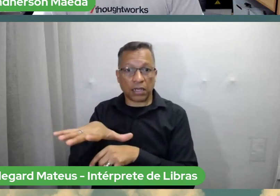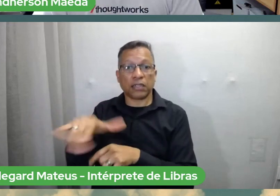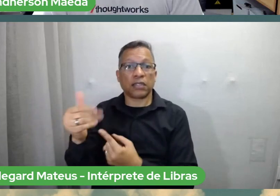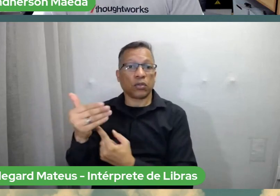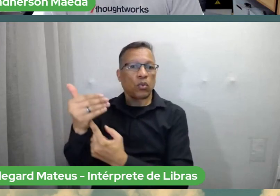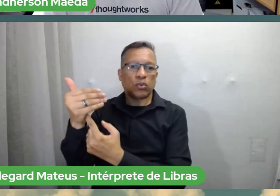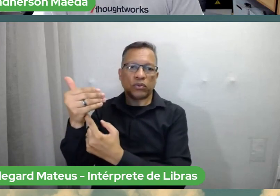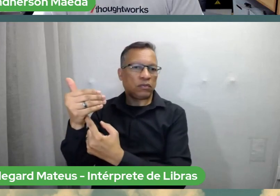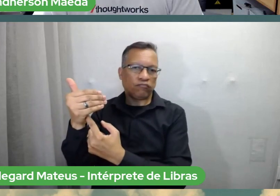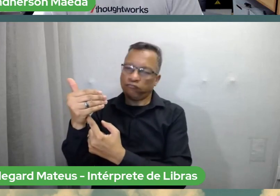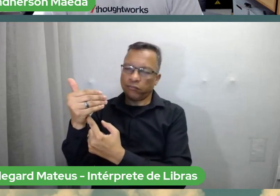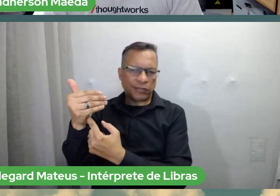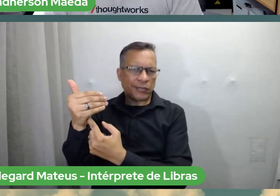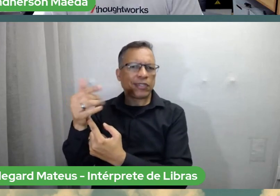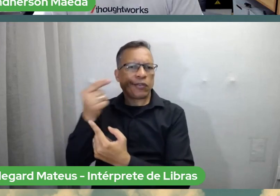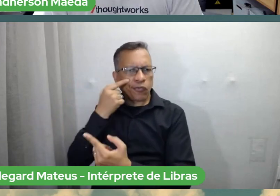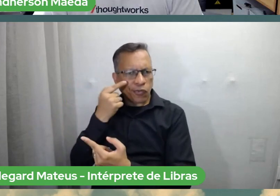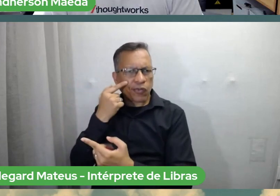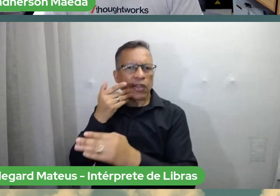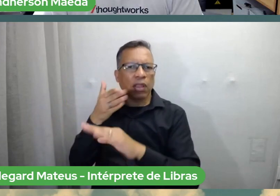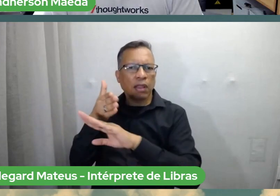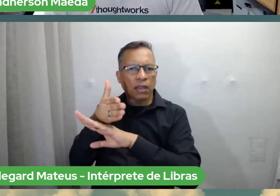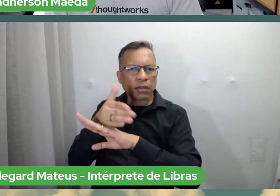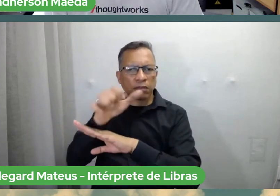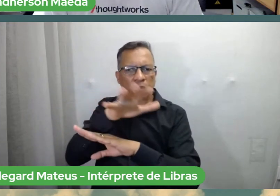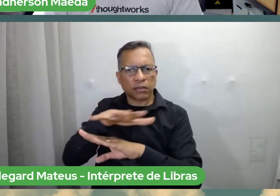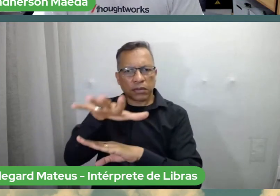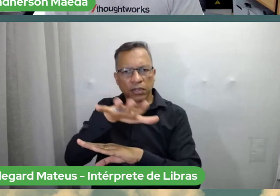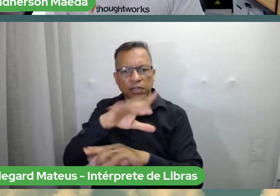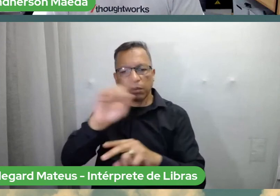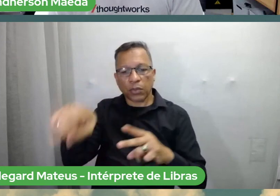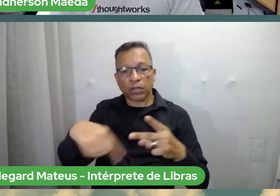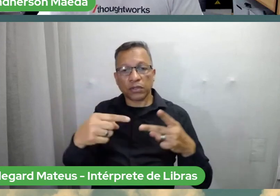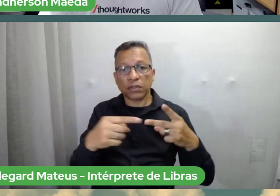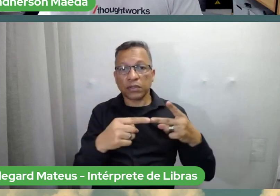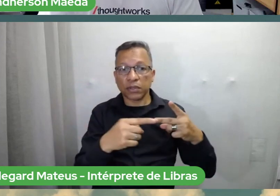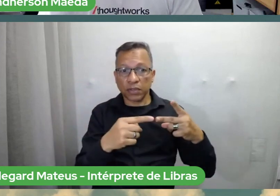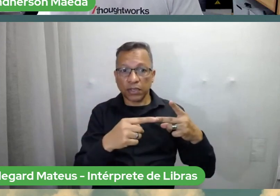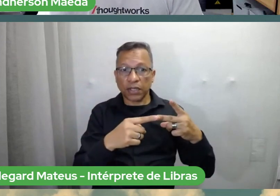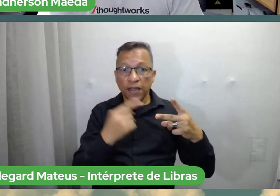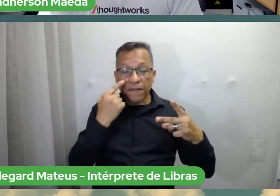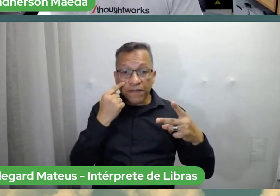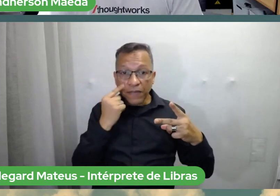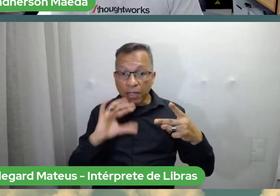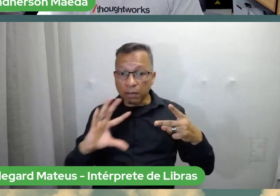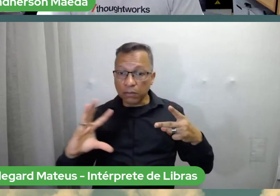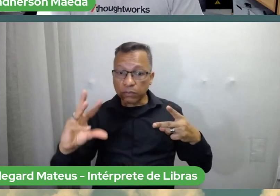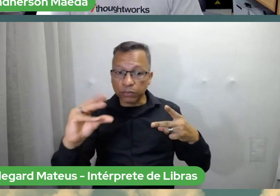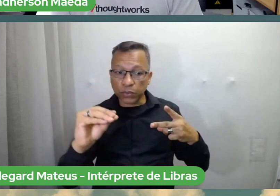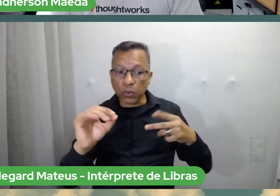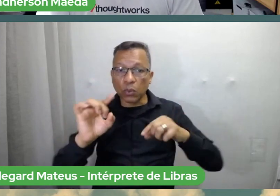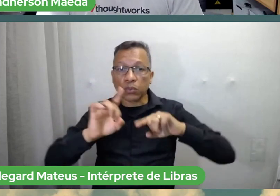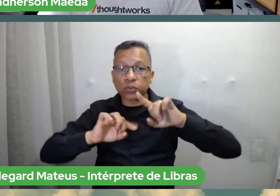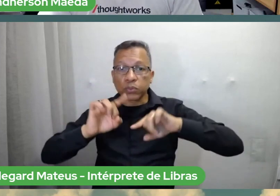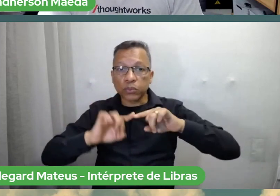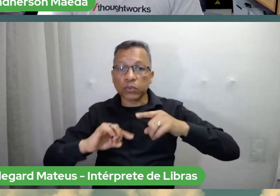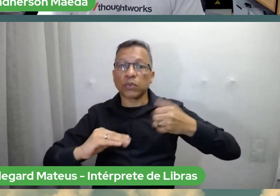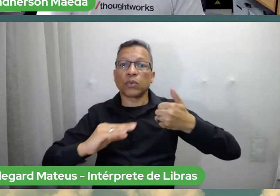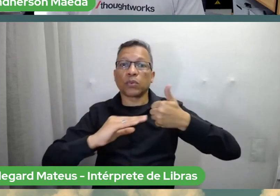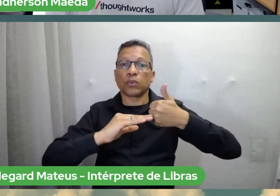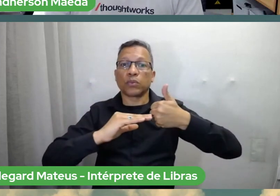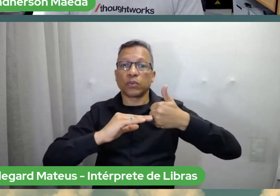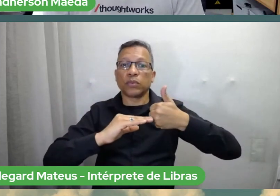fazer esse mapeamento de domínio e, num segundo momento, o próximo passo é mapear os produtos de dados, onde a gente